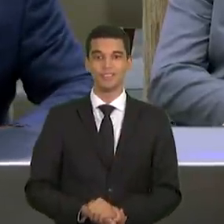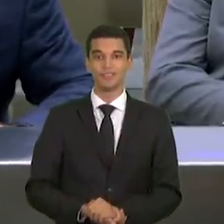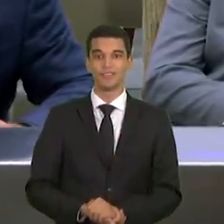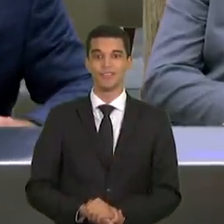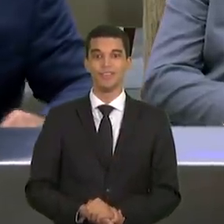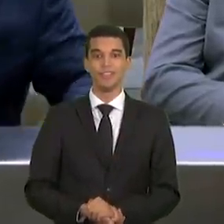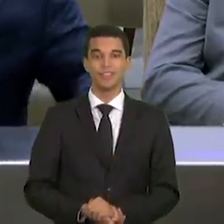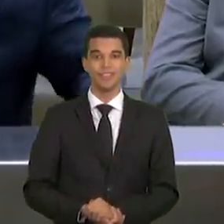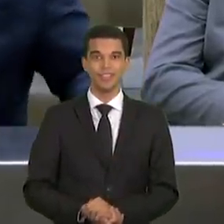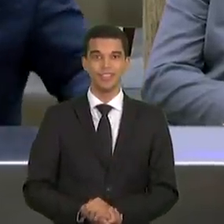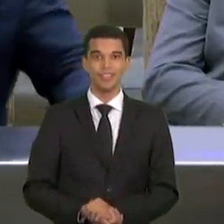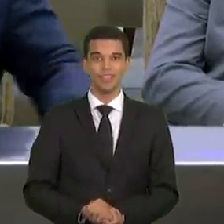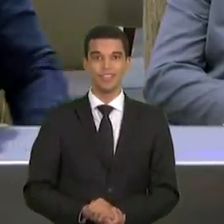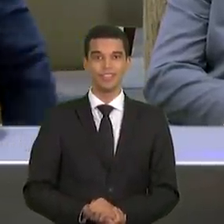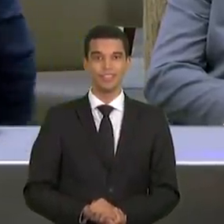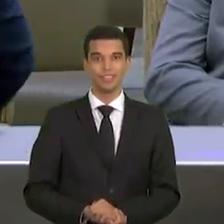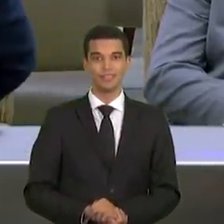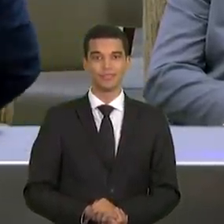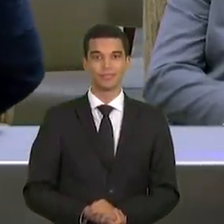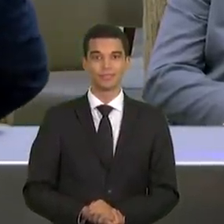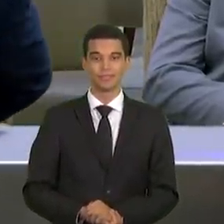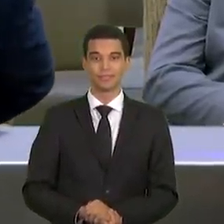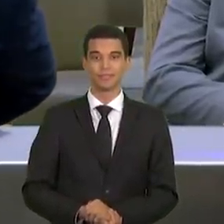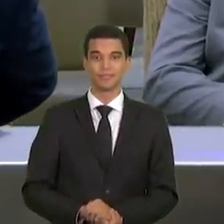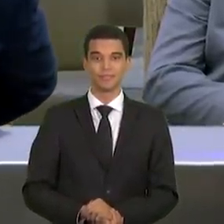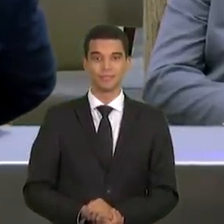daquele dia e hora, o que é que diz, amados?